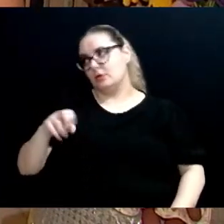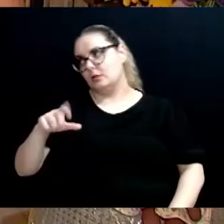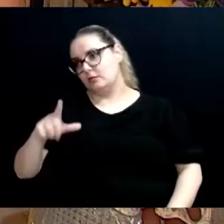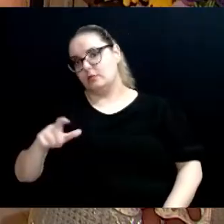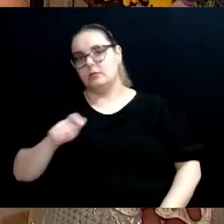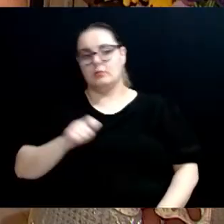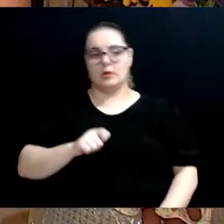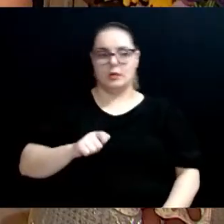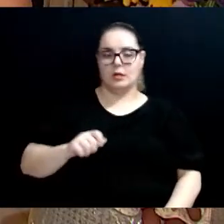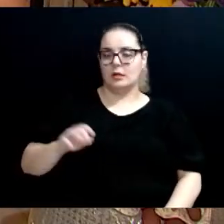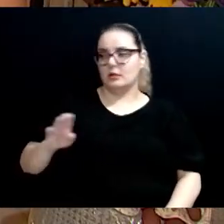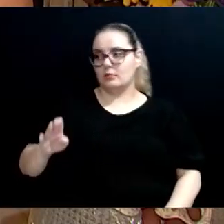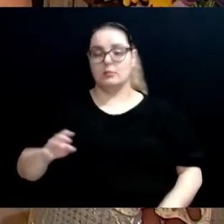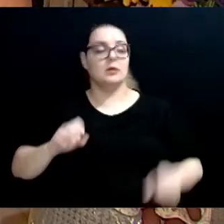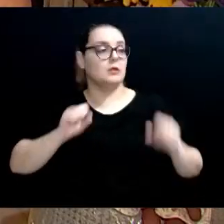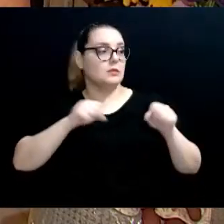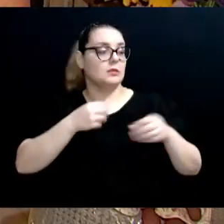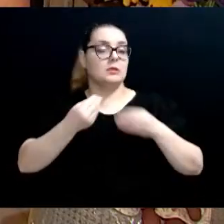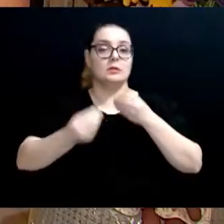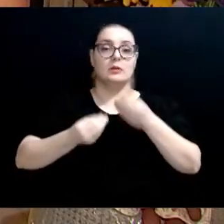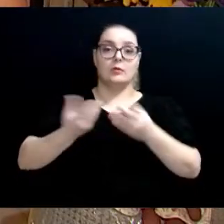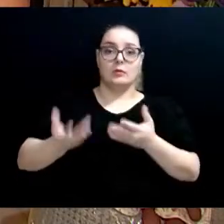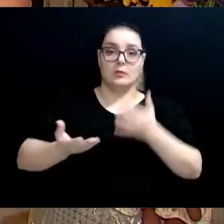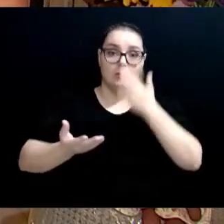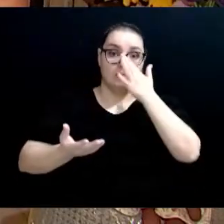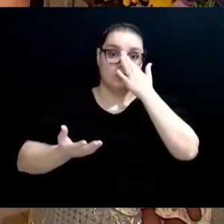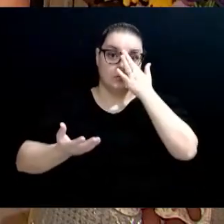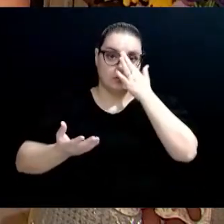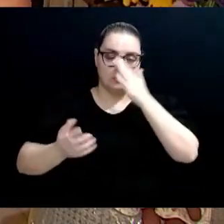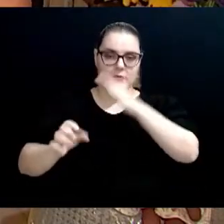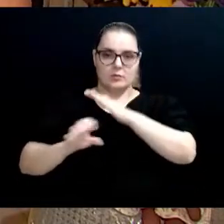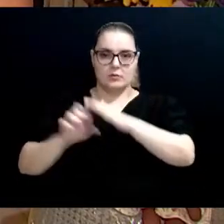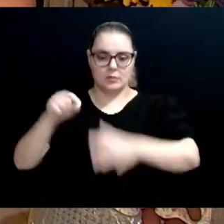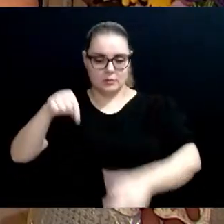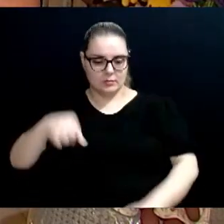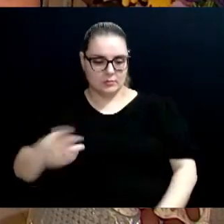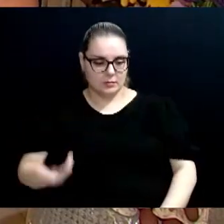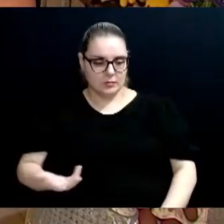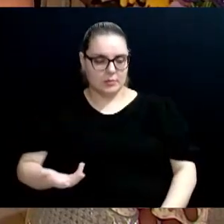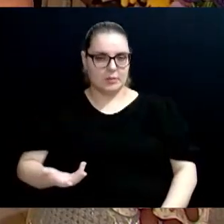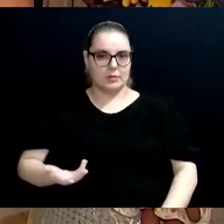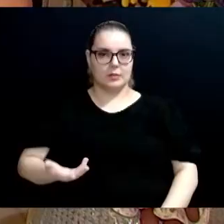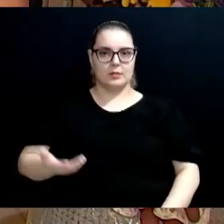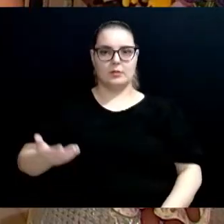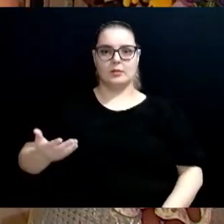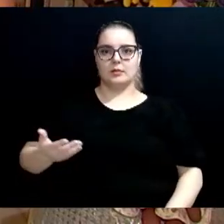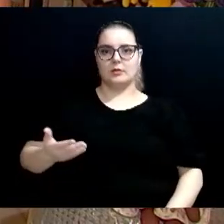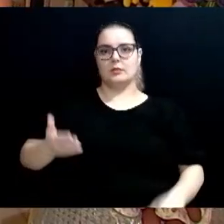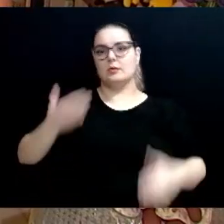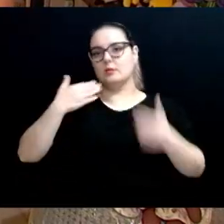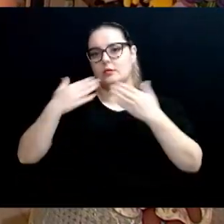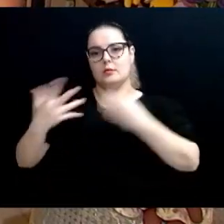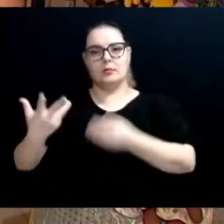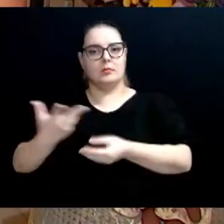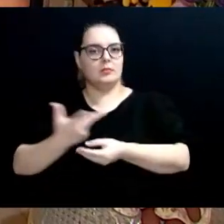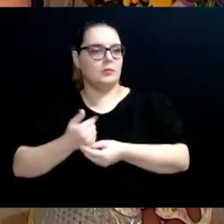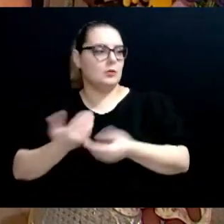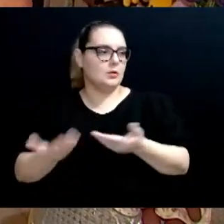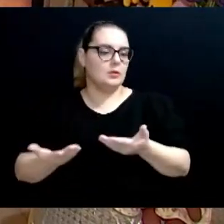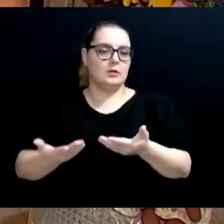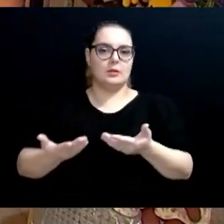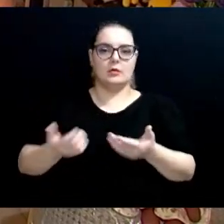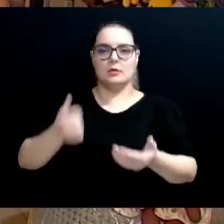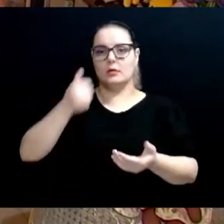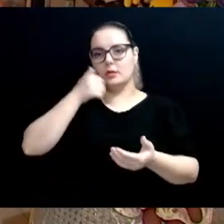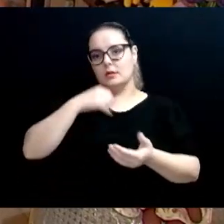que é shopping nível A e B. Sim. Como foi então trazer esse negócio para cá,